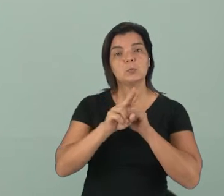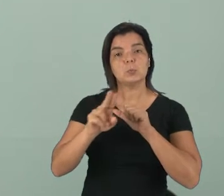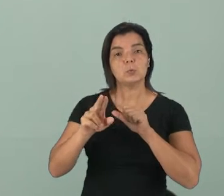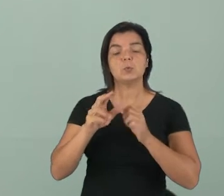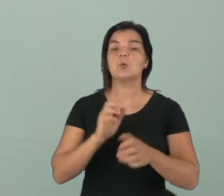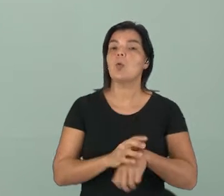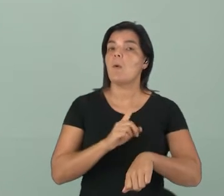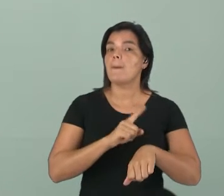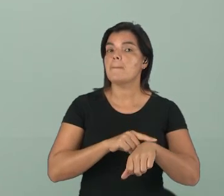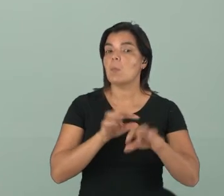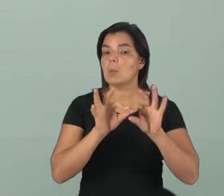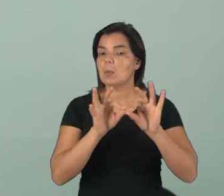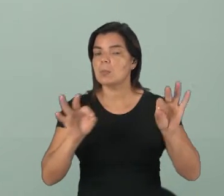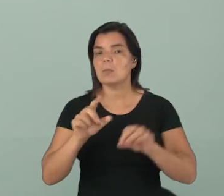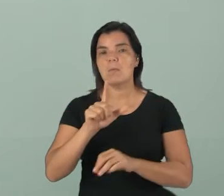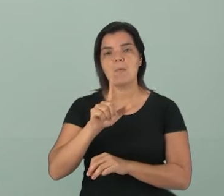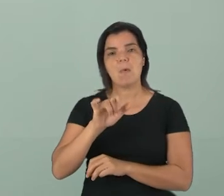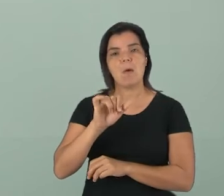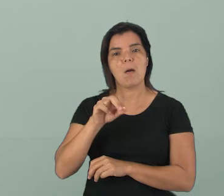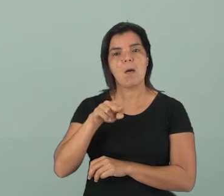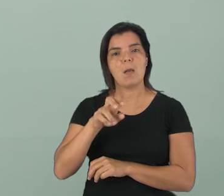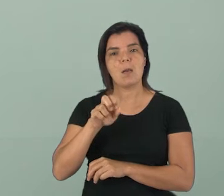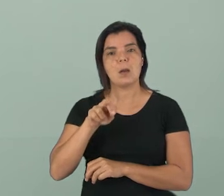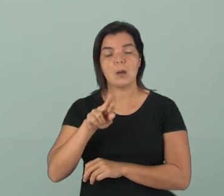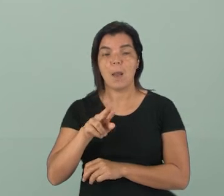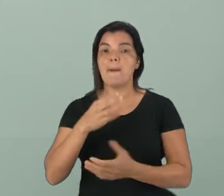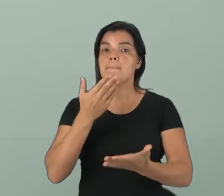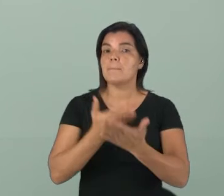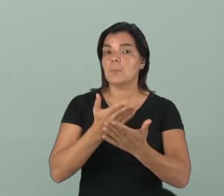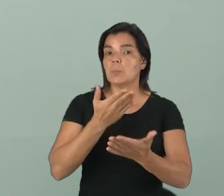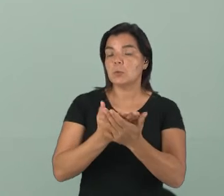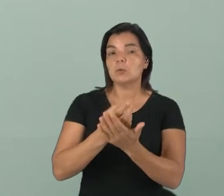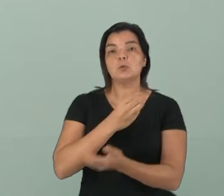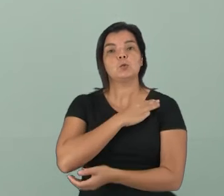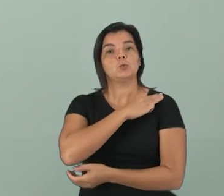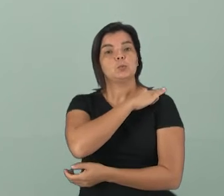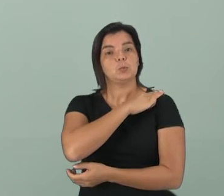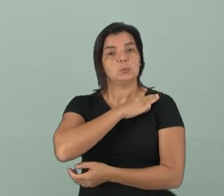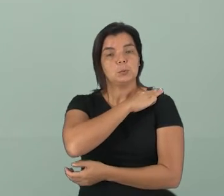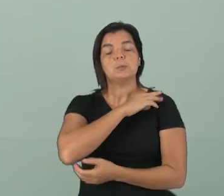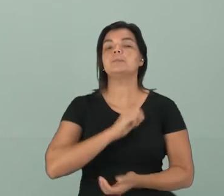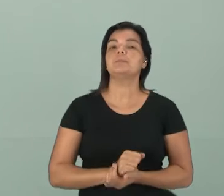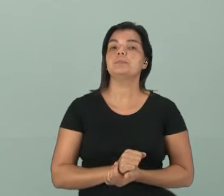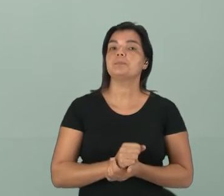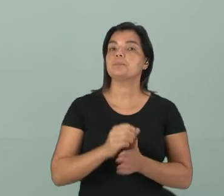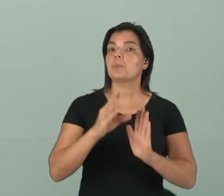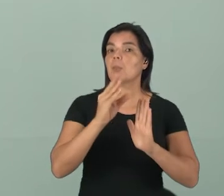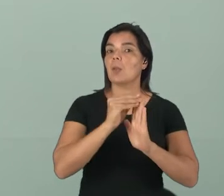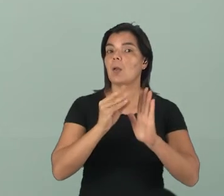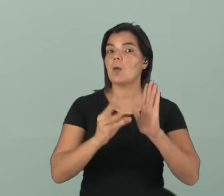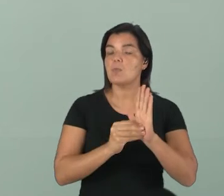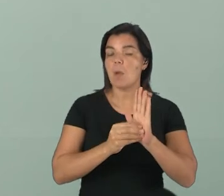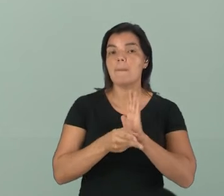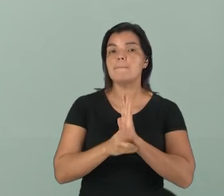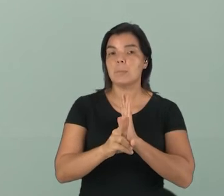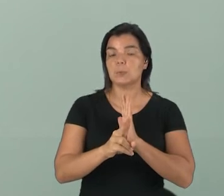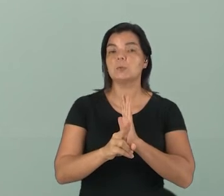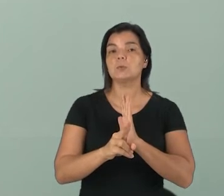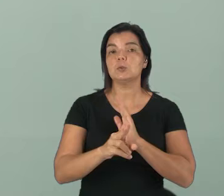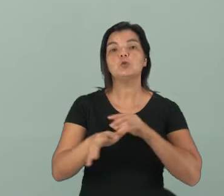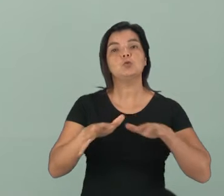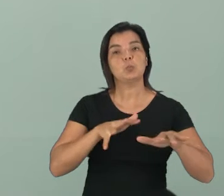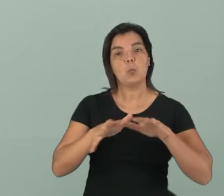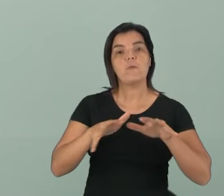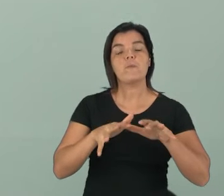de momento linear, né? Mas no ensino médio ainda, esse conceito se permanece de quantidade